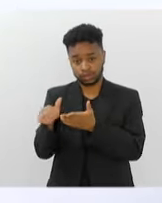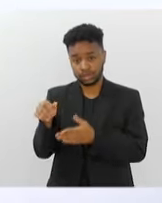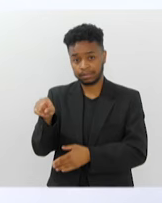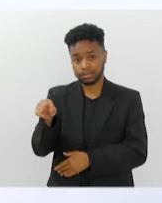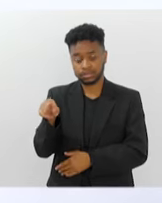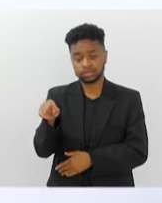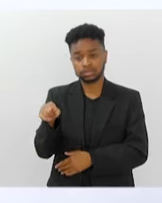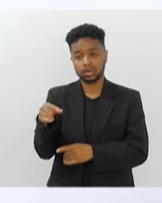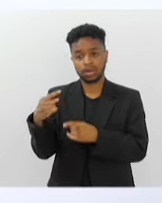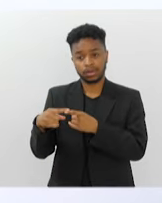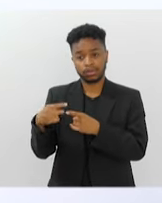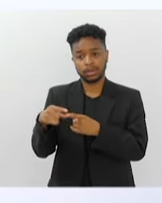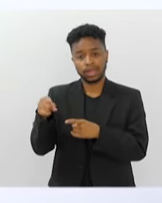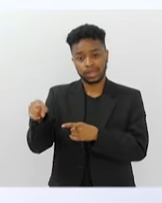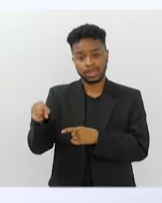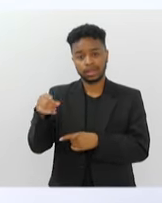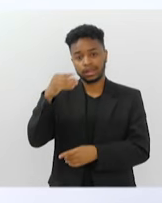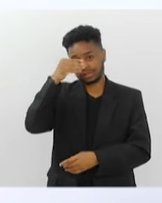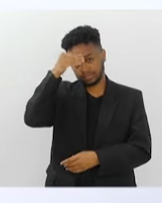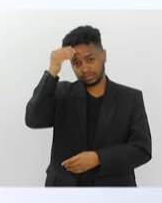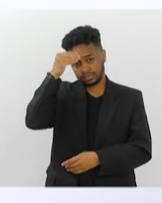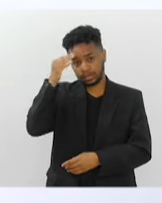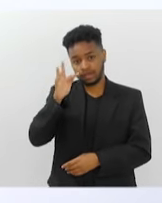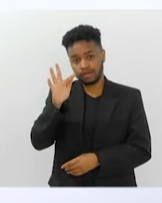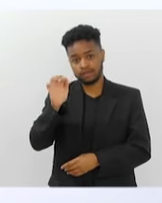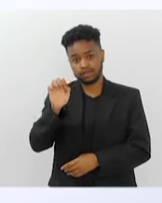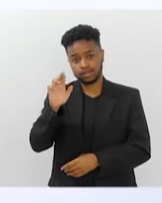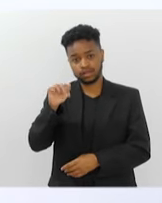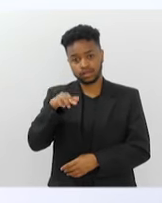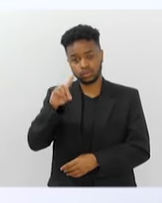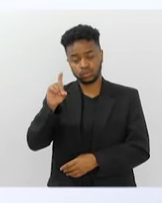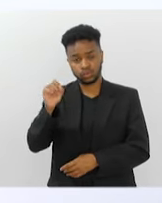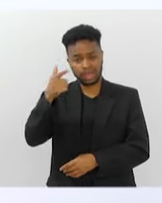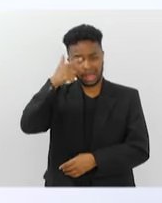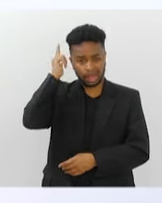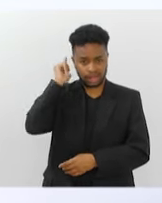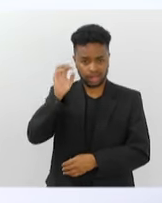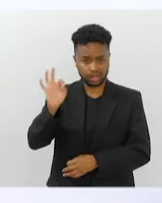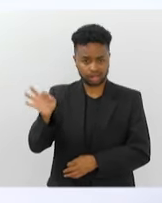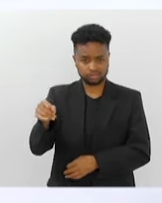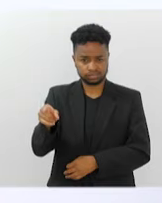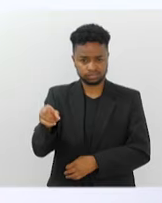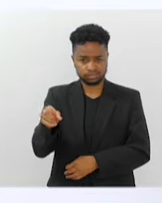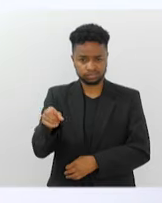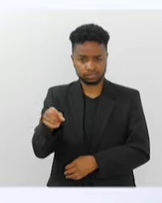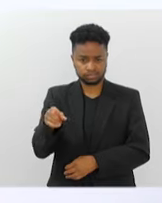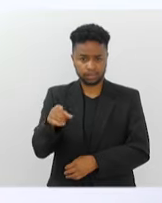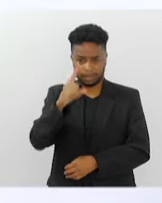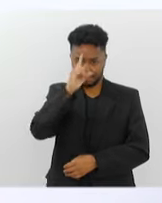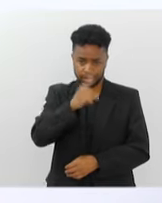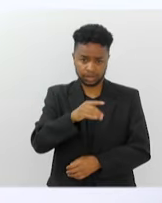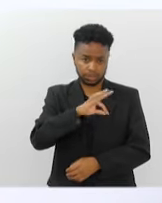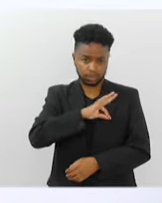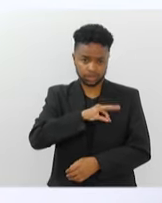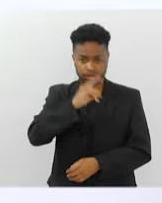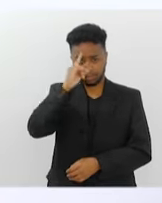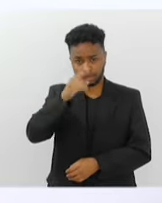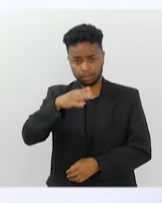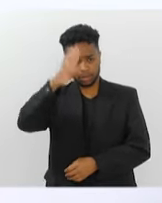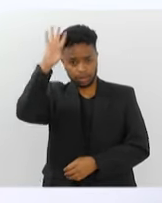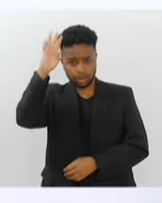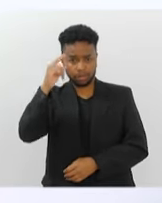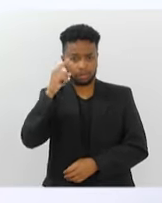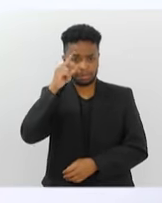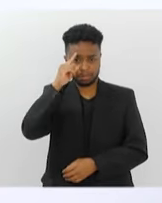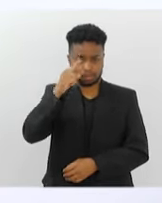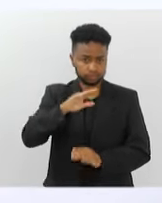assim afiliado político do Senhor Fernando racman o Careca lá o braço direito do governador que manda nas polícias manda em tudo manda no bombeiro manda na Polícia